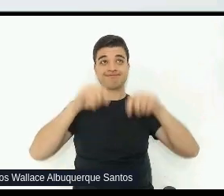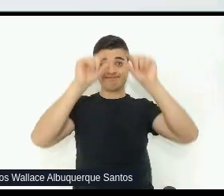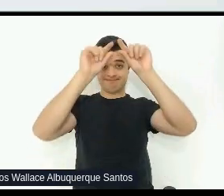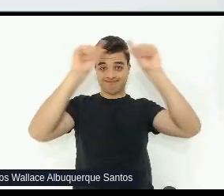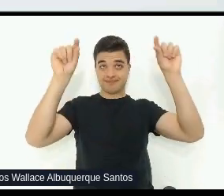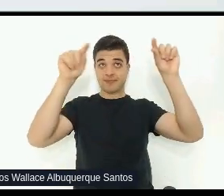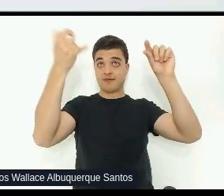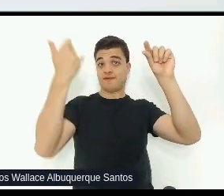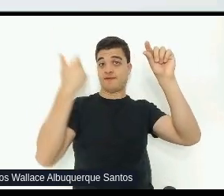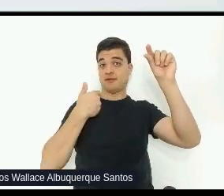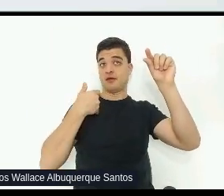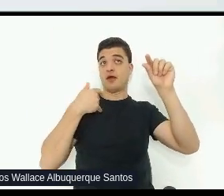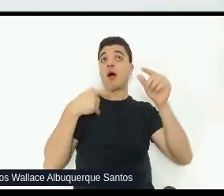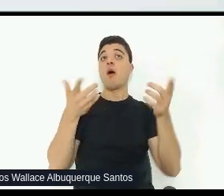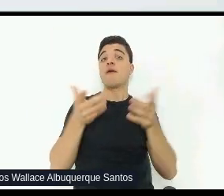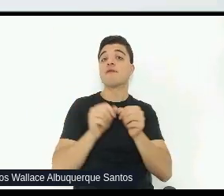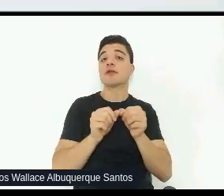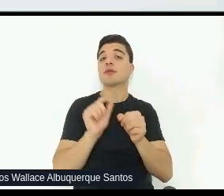estrutura semântica.